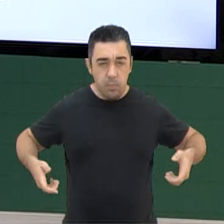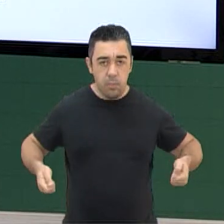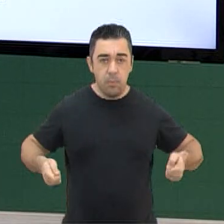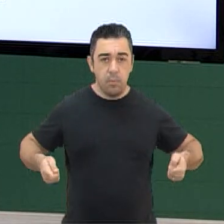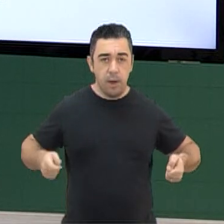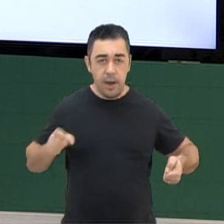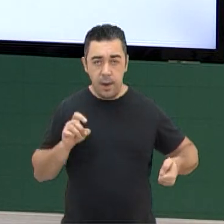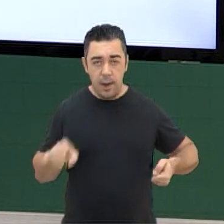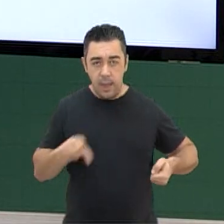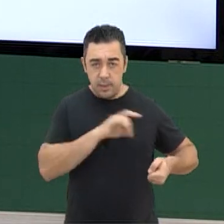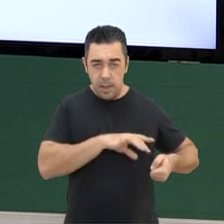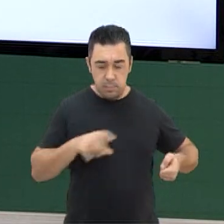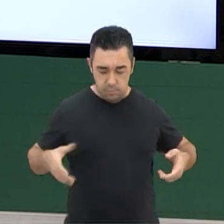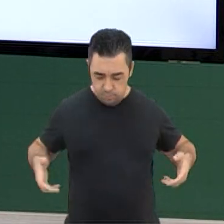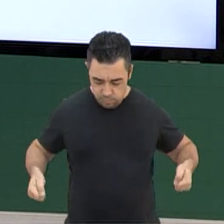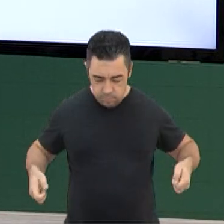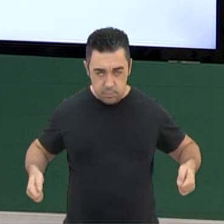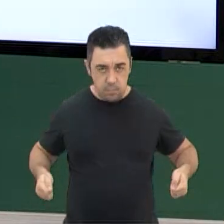traseira.